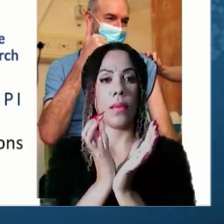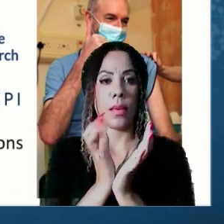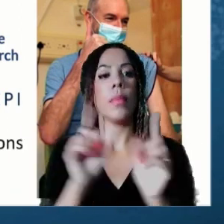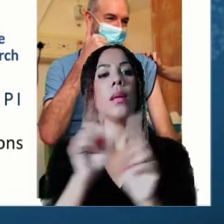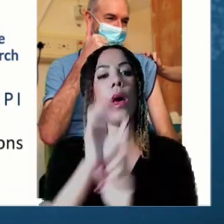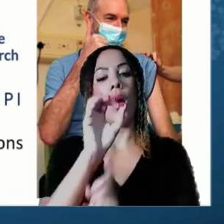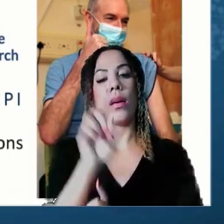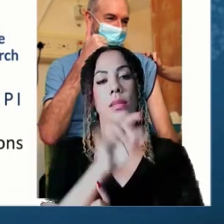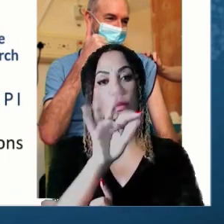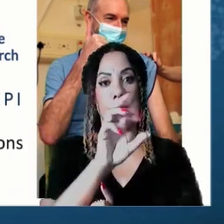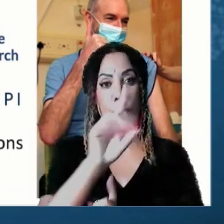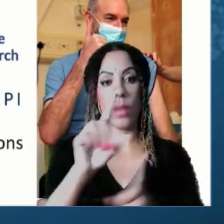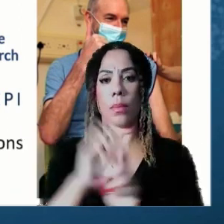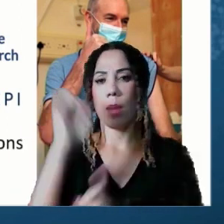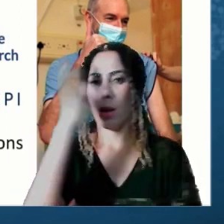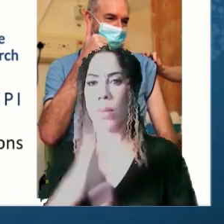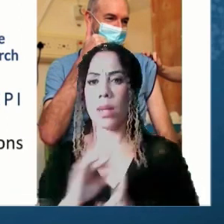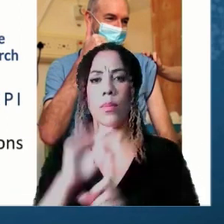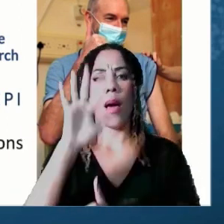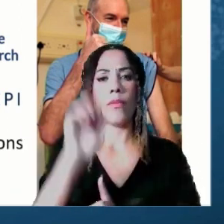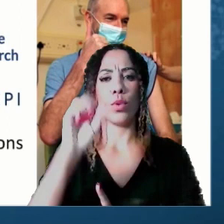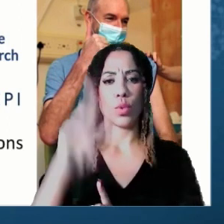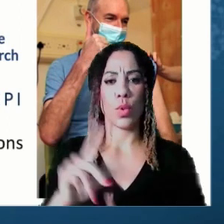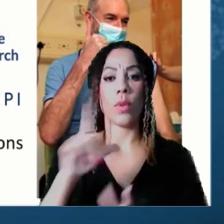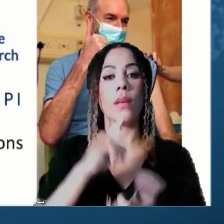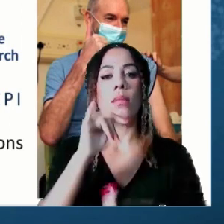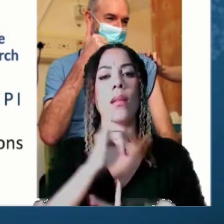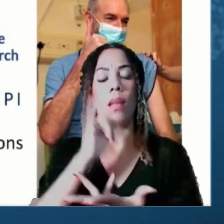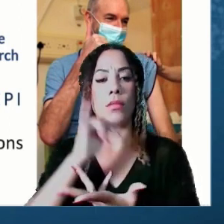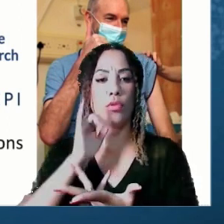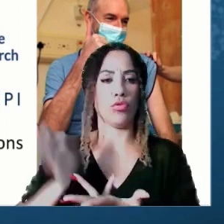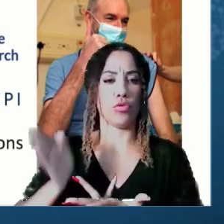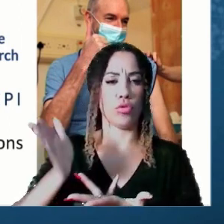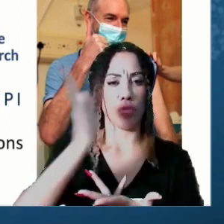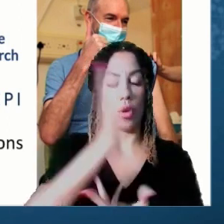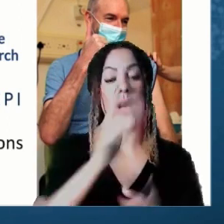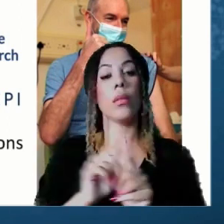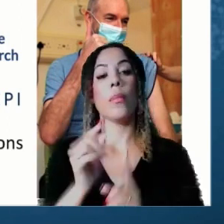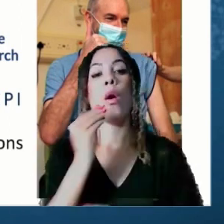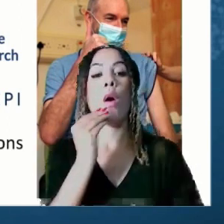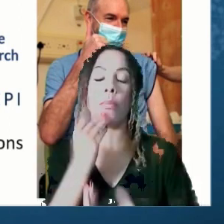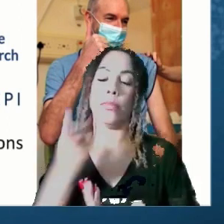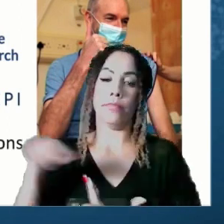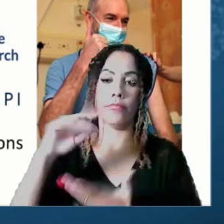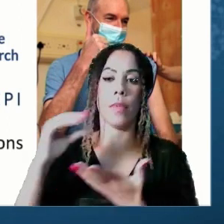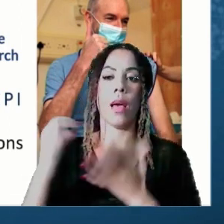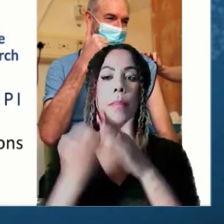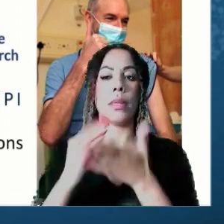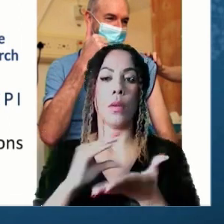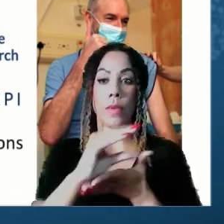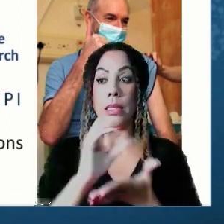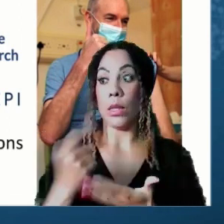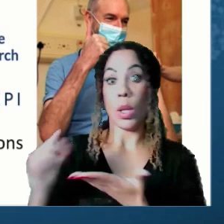Brasil, na África do Sul, onde fizemos outros testes clínicos, e, obviamente, os nossos financiadores, sem os quais não poderíamos